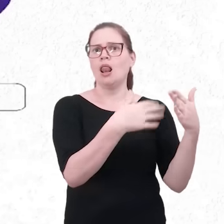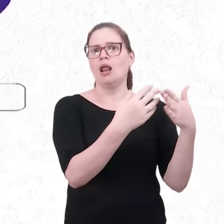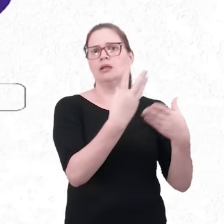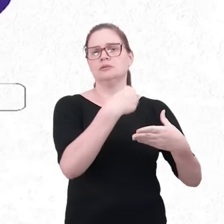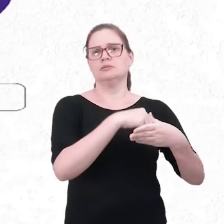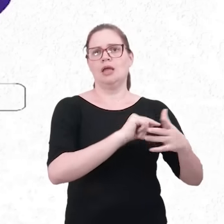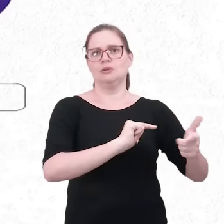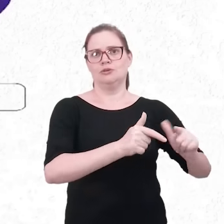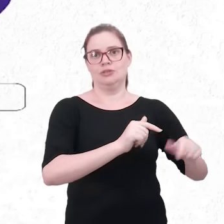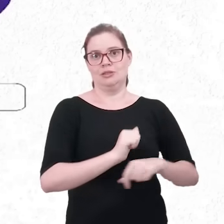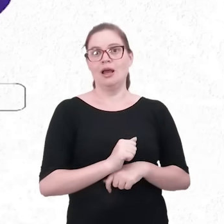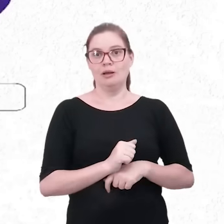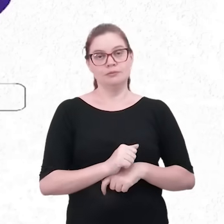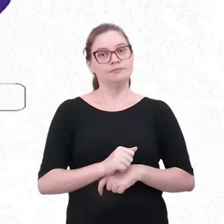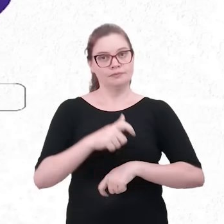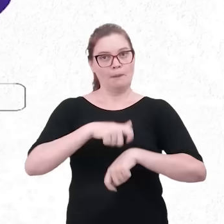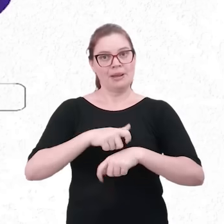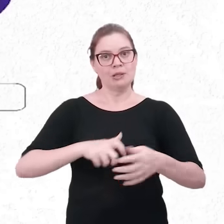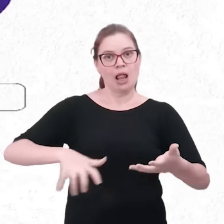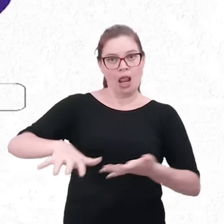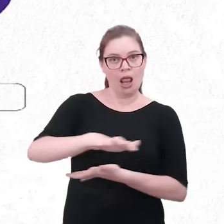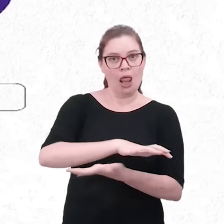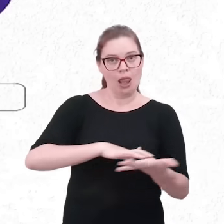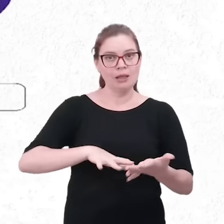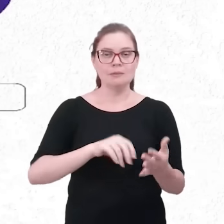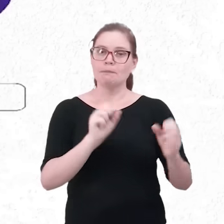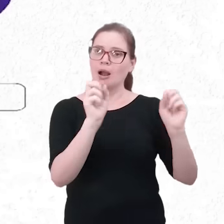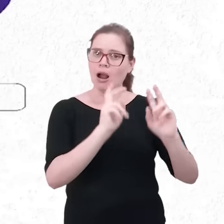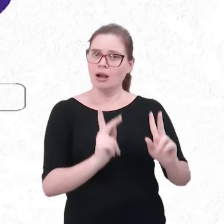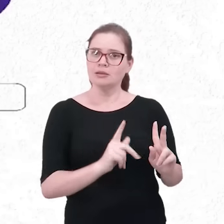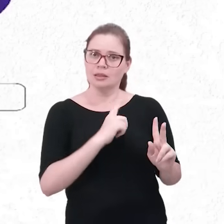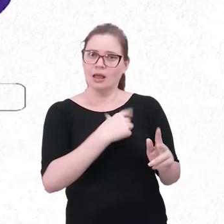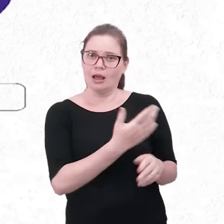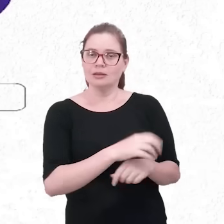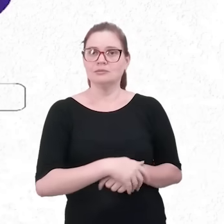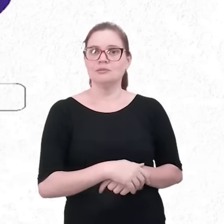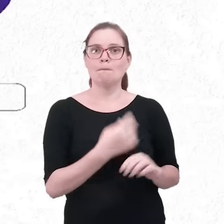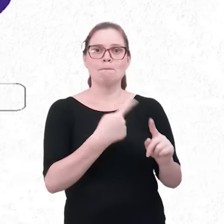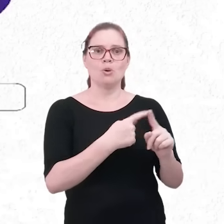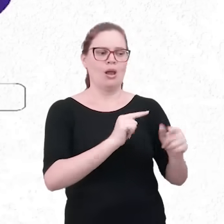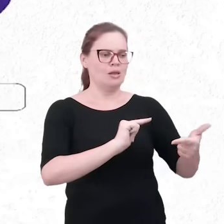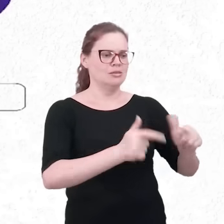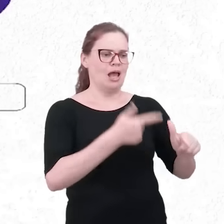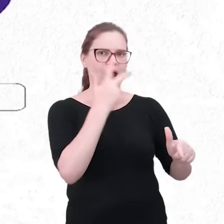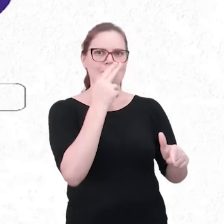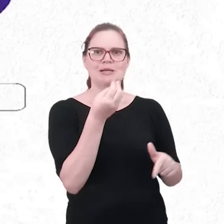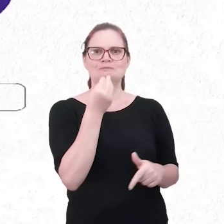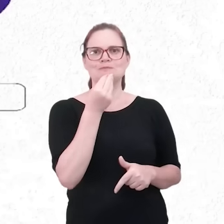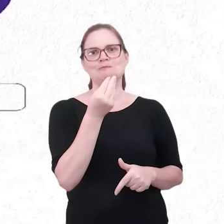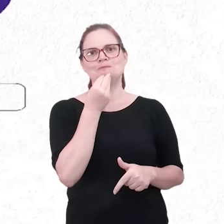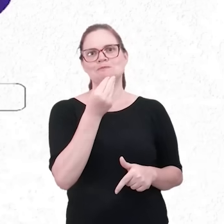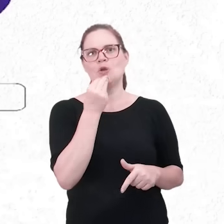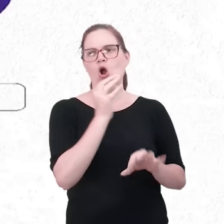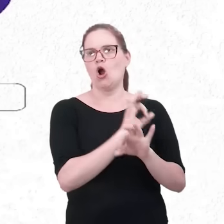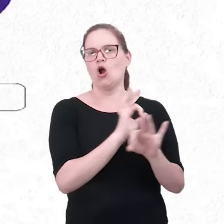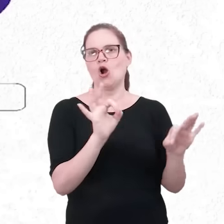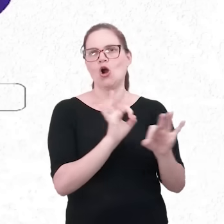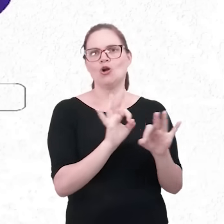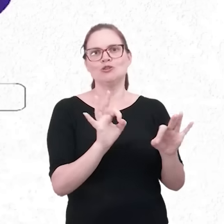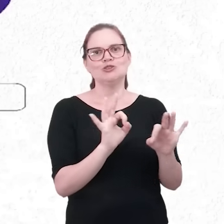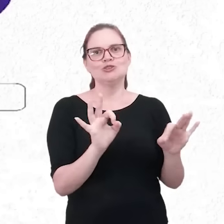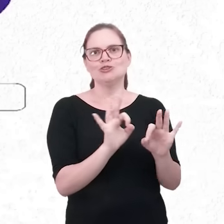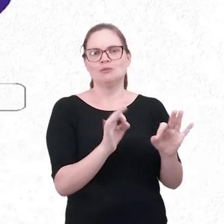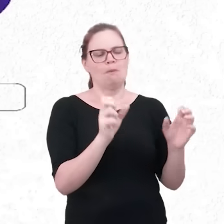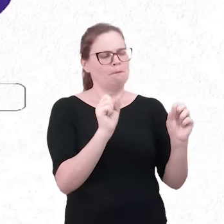grande tribulação, entra a grande tribulação, mas Israel está com tudo favorável, pode voltar para a terra,